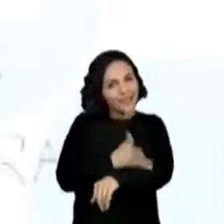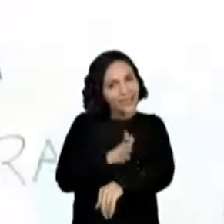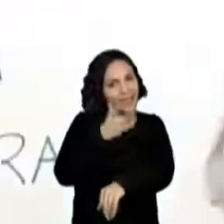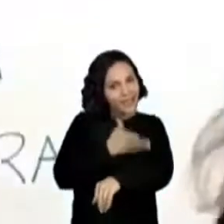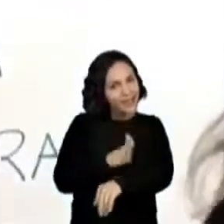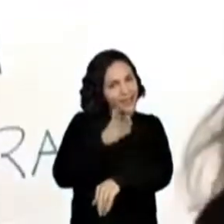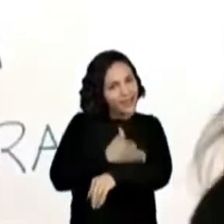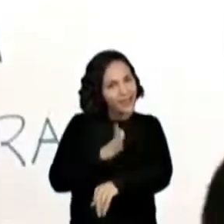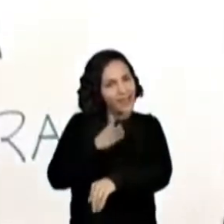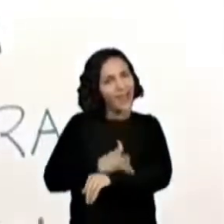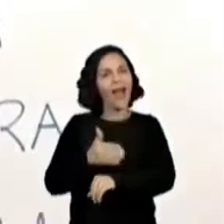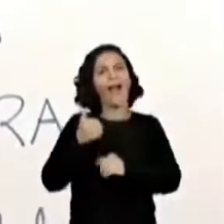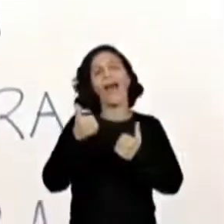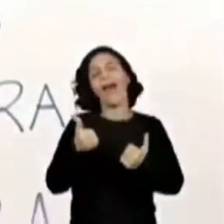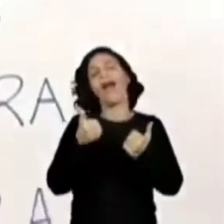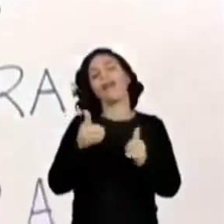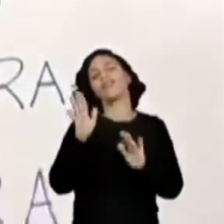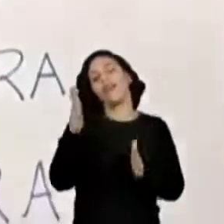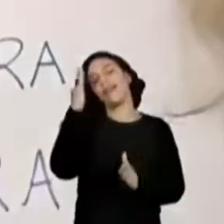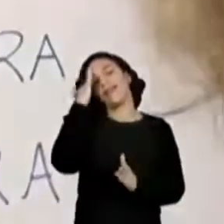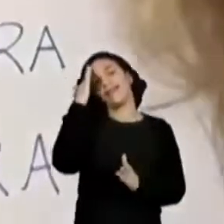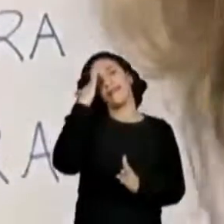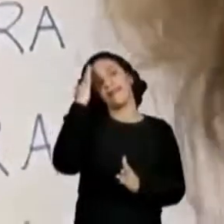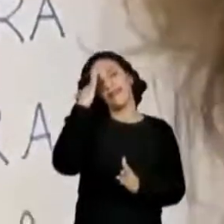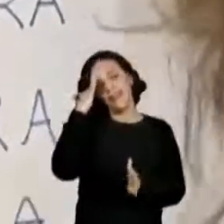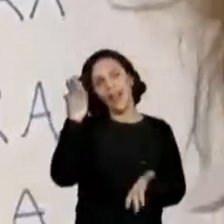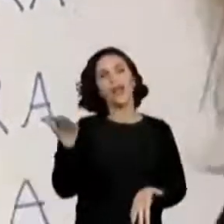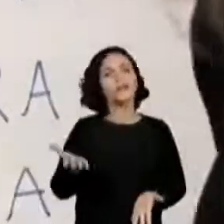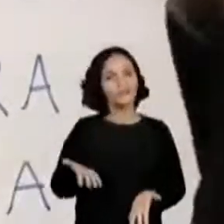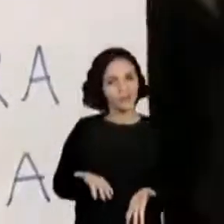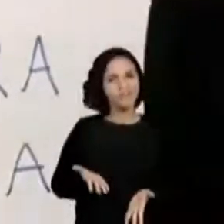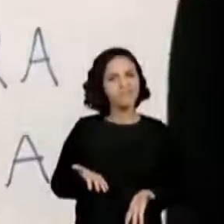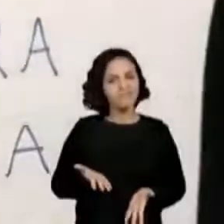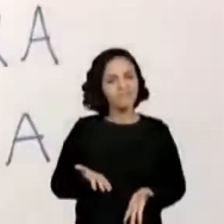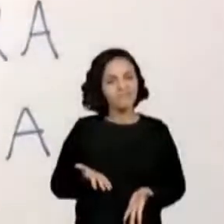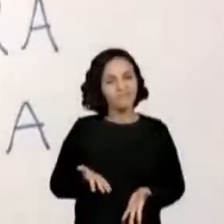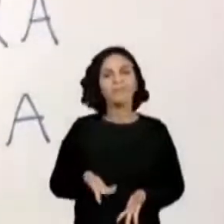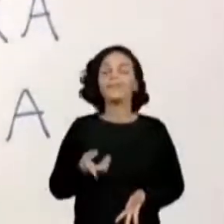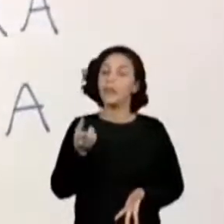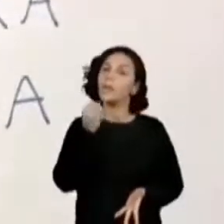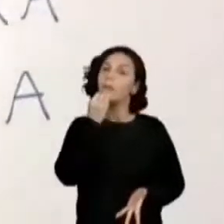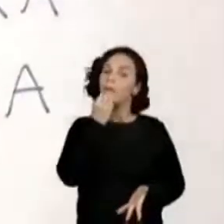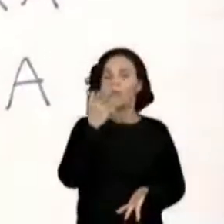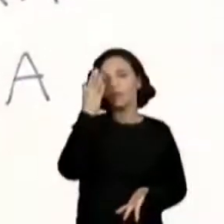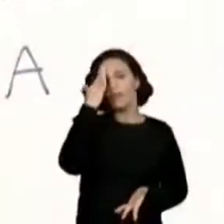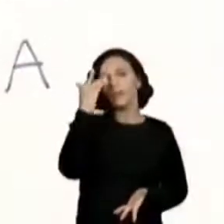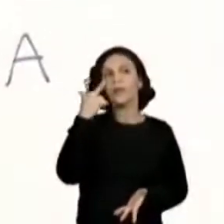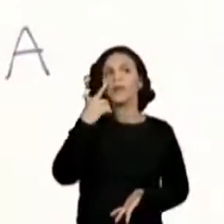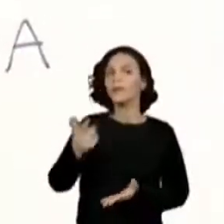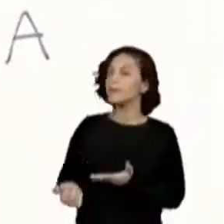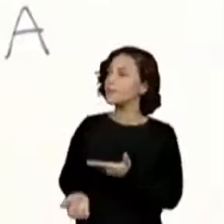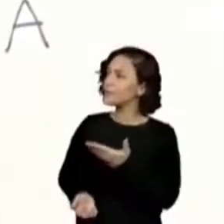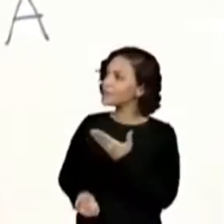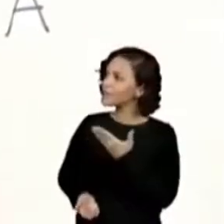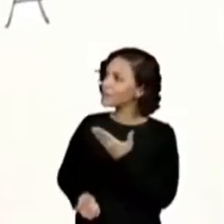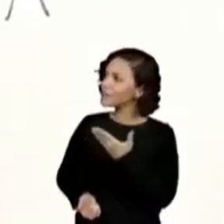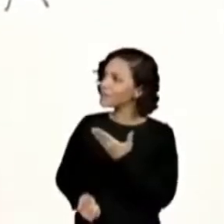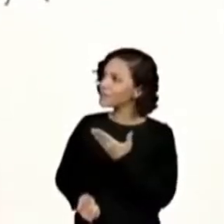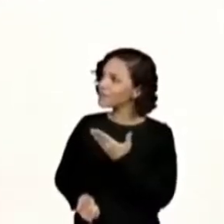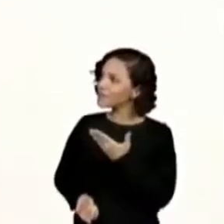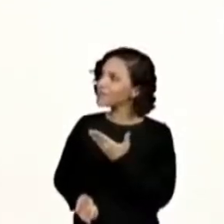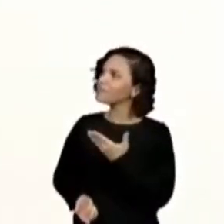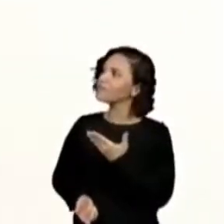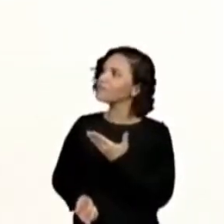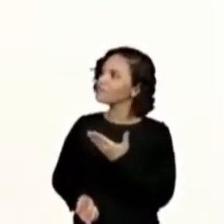tempo todo, porque senão a gente acaba confundindo, sim. E saber aí que foi usada, né? Olha lá, o oráculo mostrando